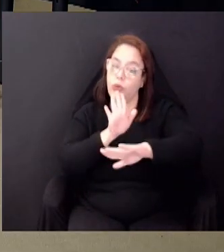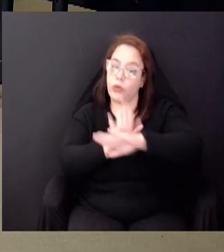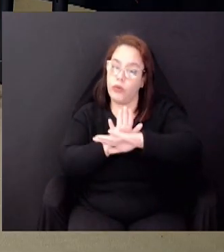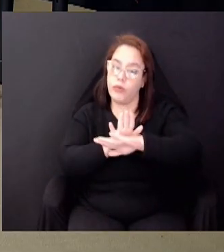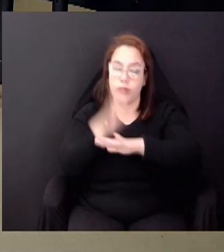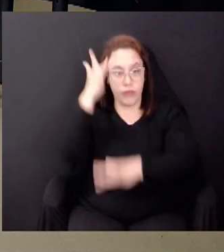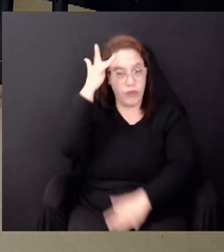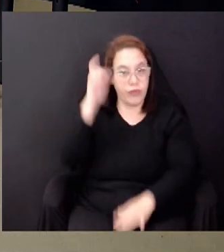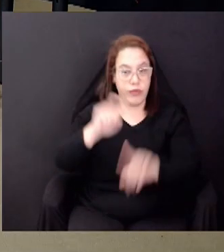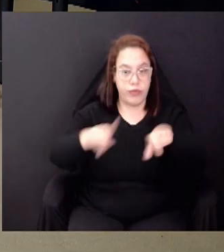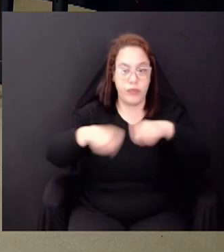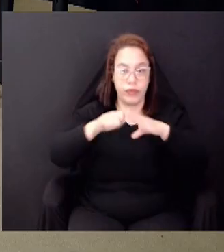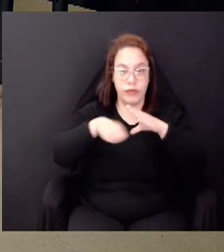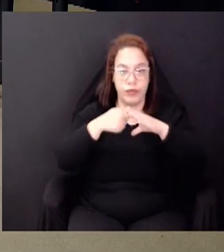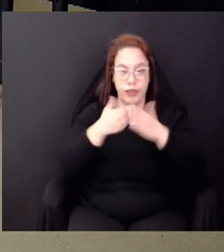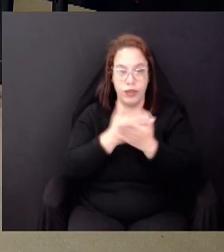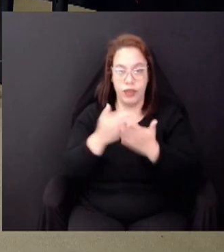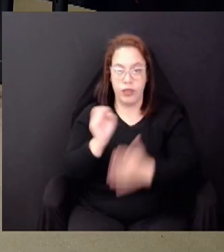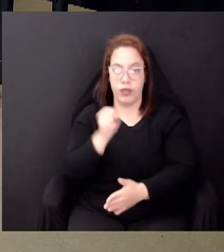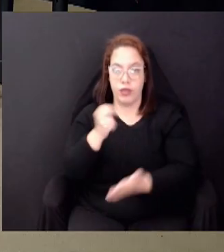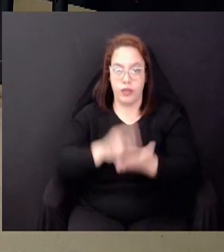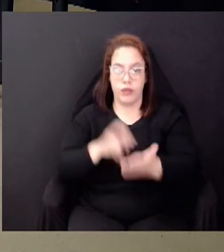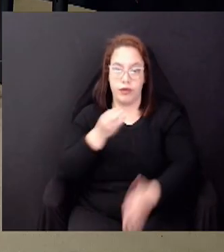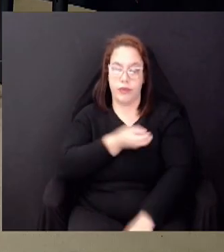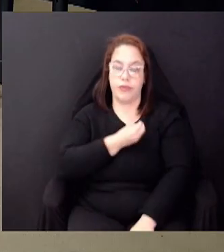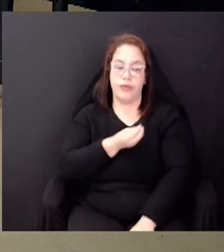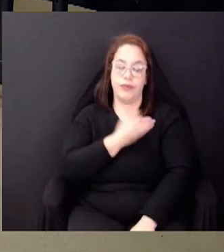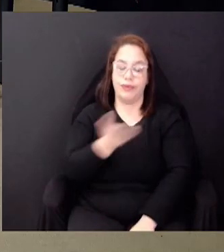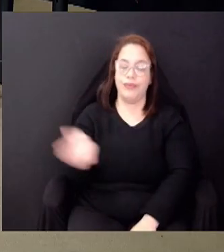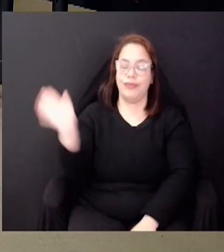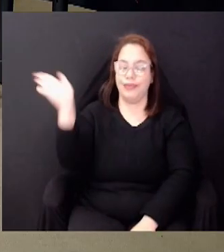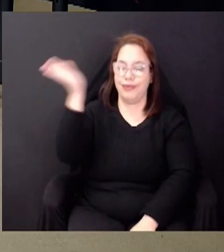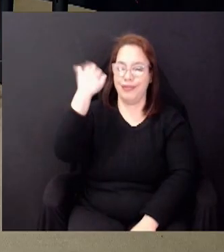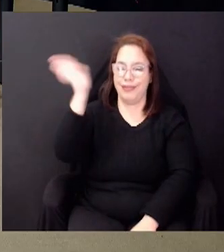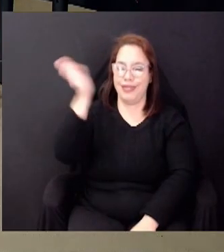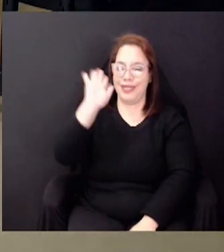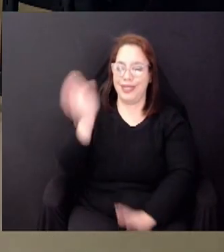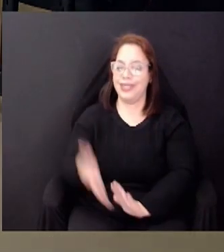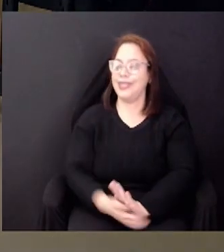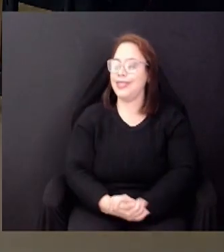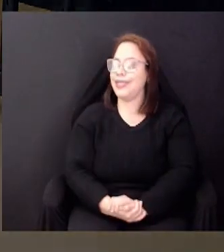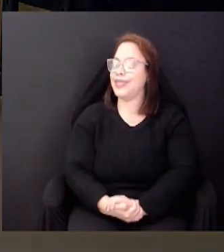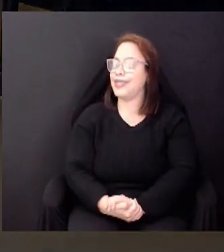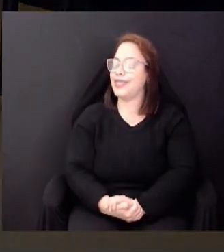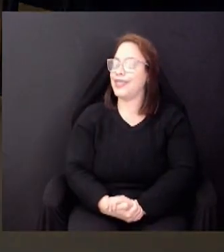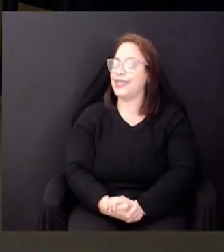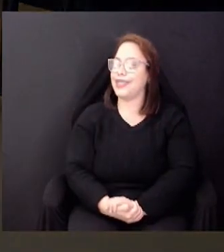Estúdio Câmara a partir das 8 da manhã ao vivo para você. Valeu, pessoal, tchau, tchau. Obrigada. Tchau.